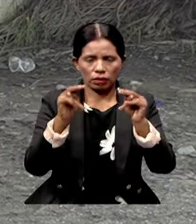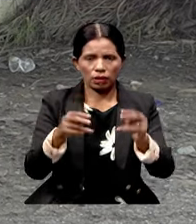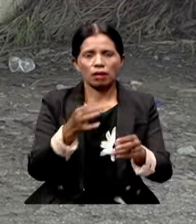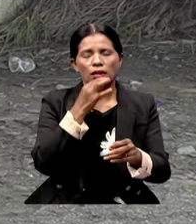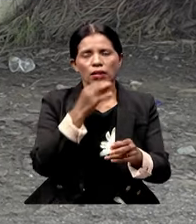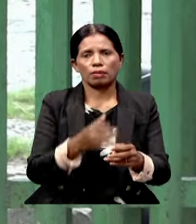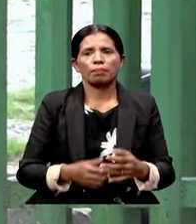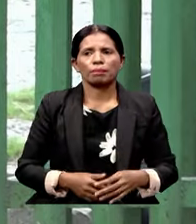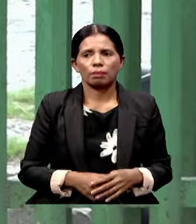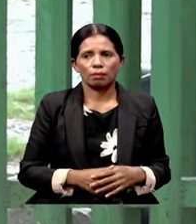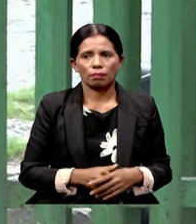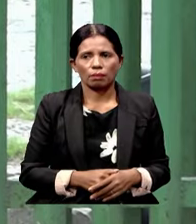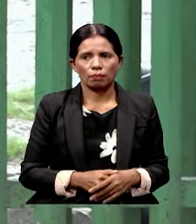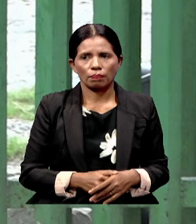balon.